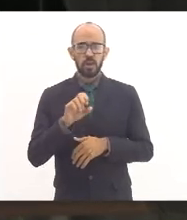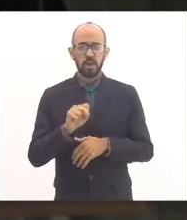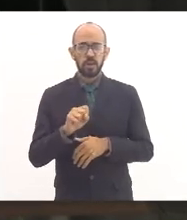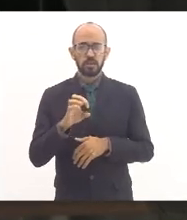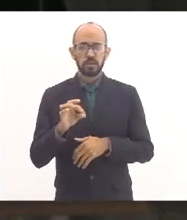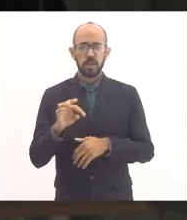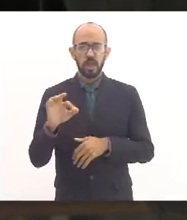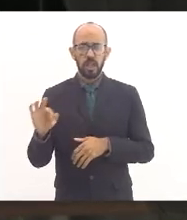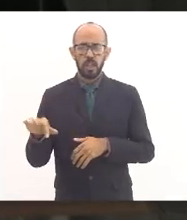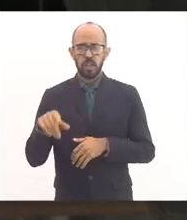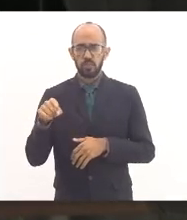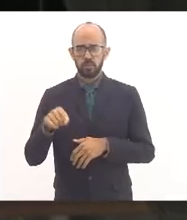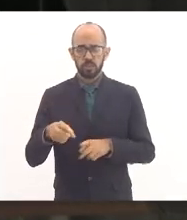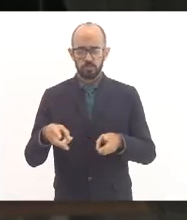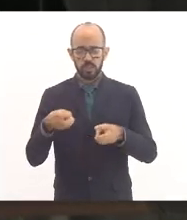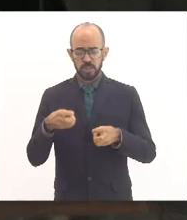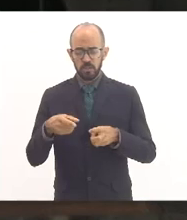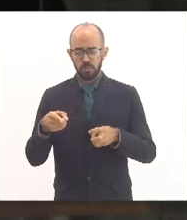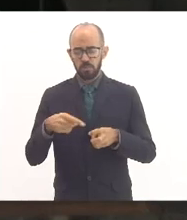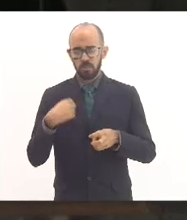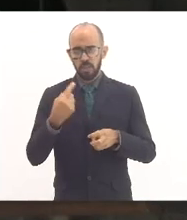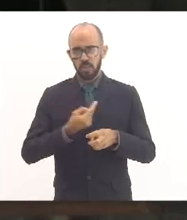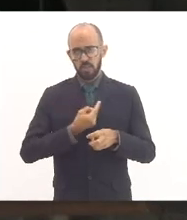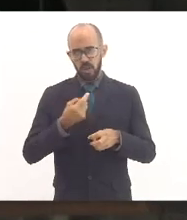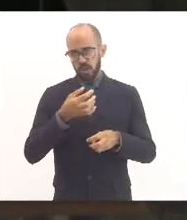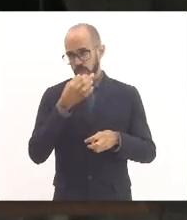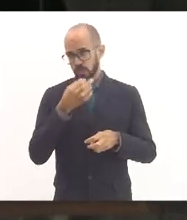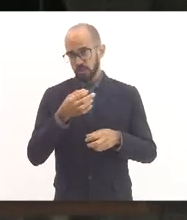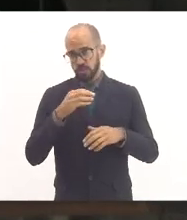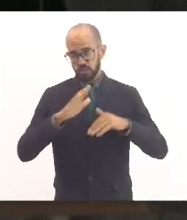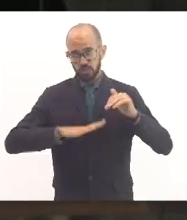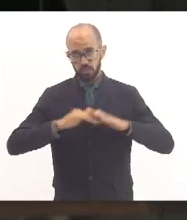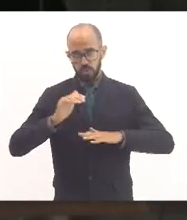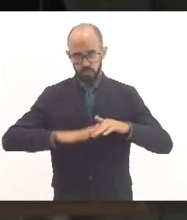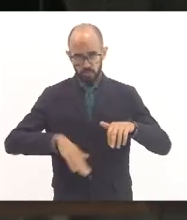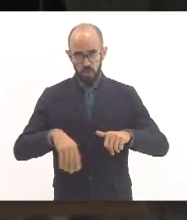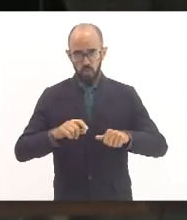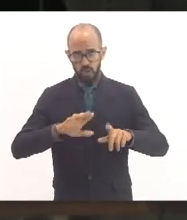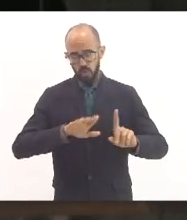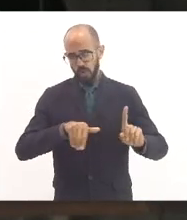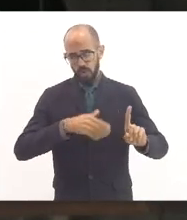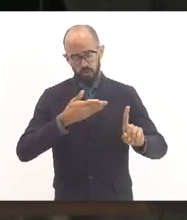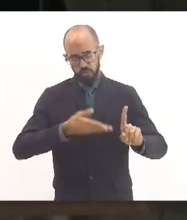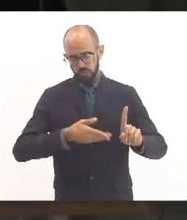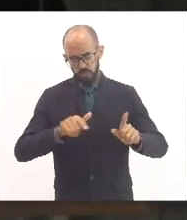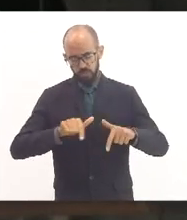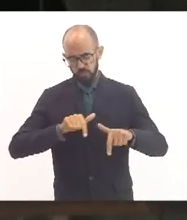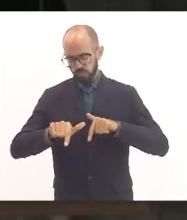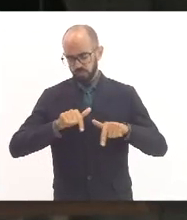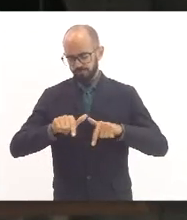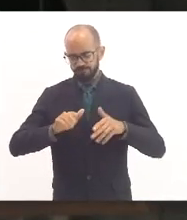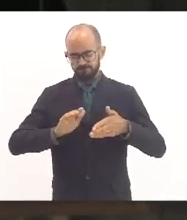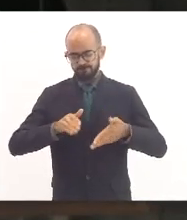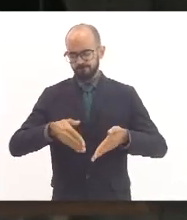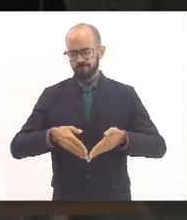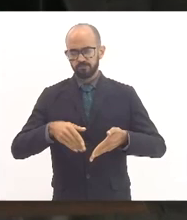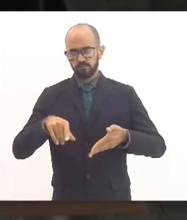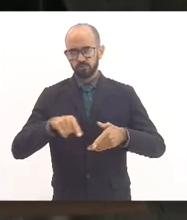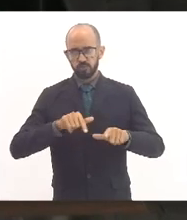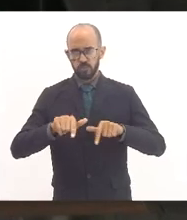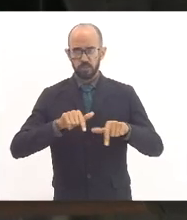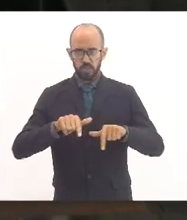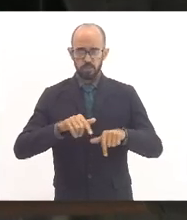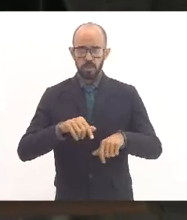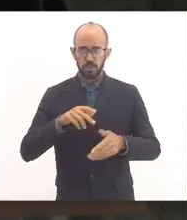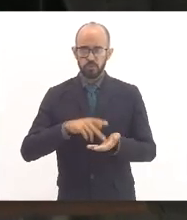uma tendência nacional e um clamor da nossa categoria seria o reconhecimento da Dedicação dos papiloscopistas ao trabalho